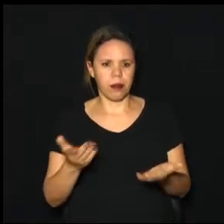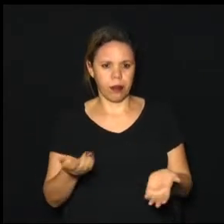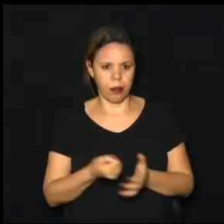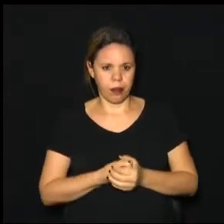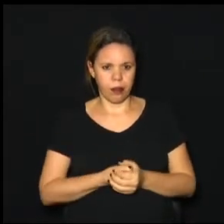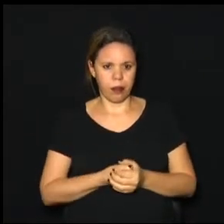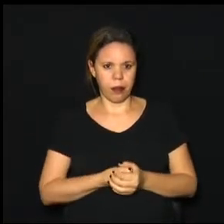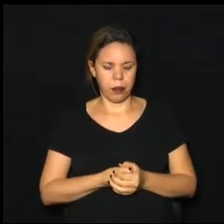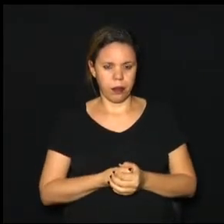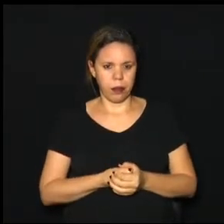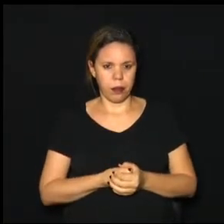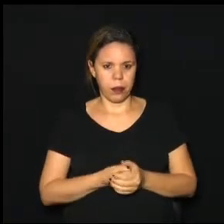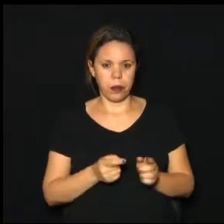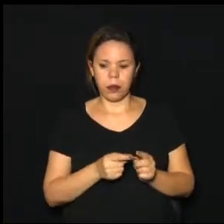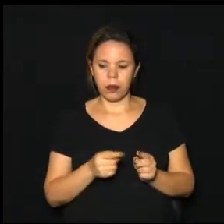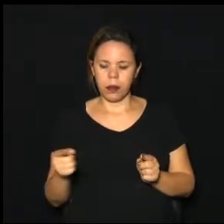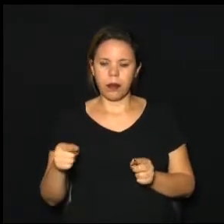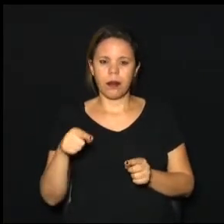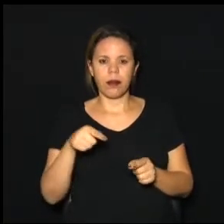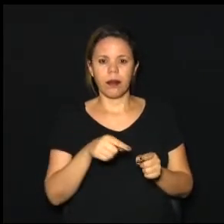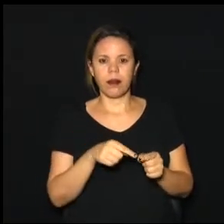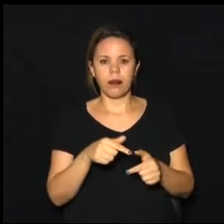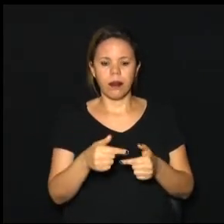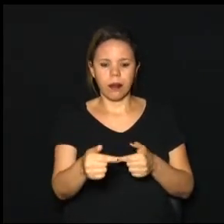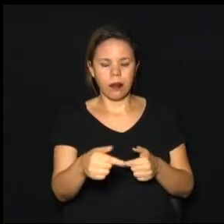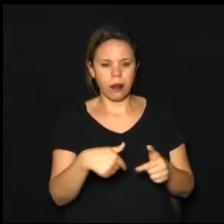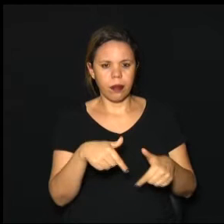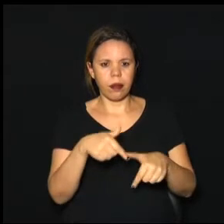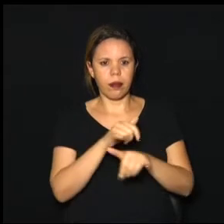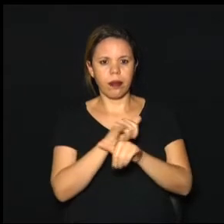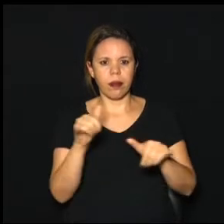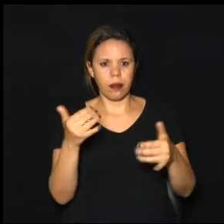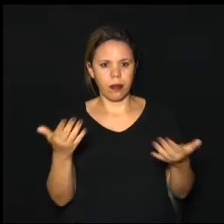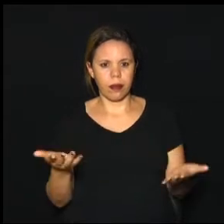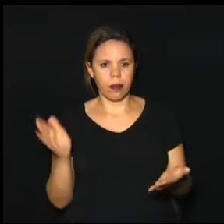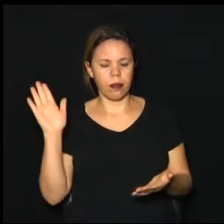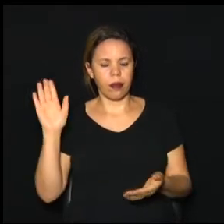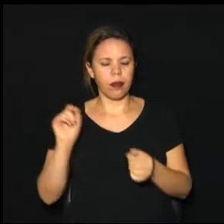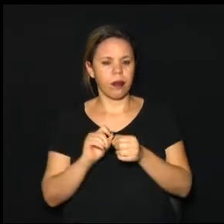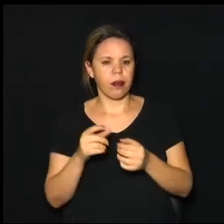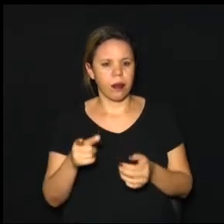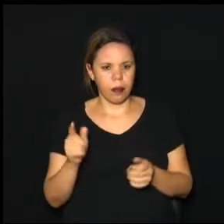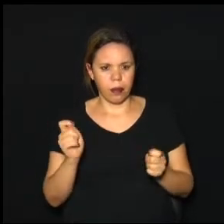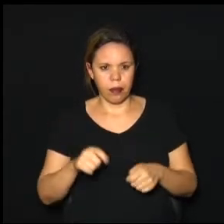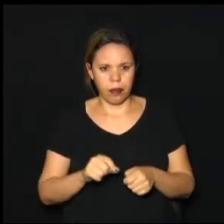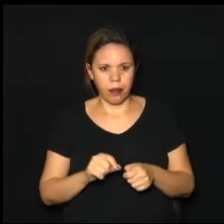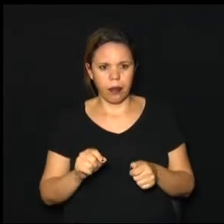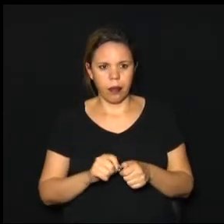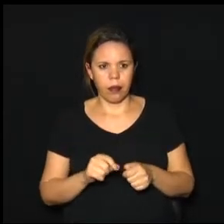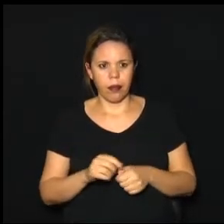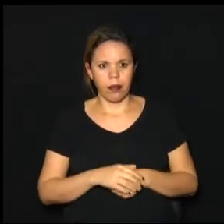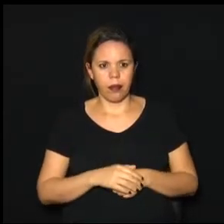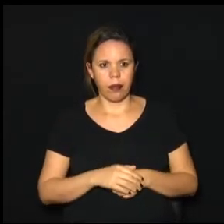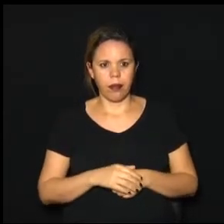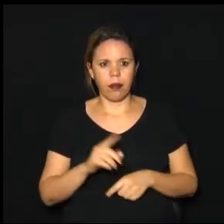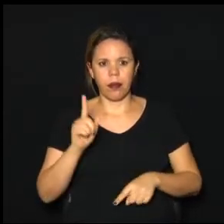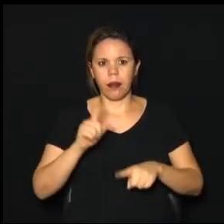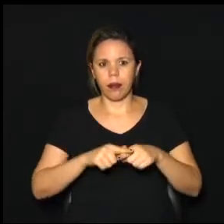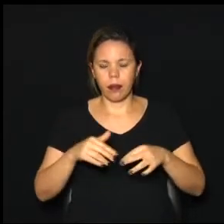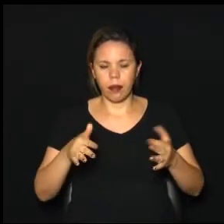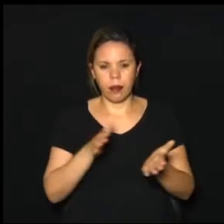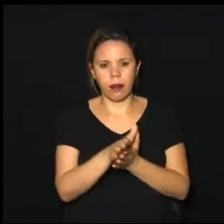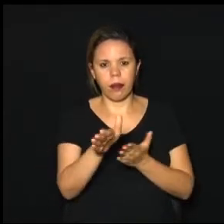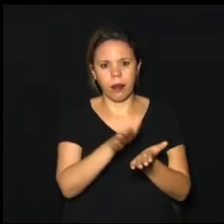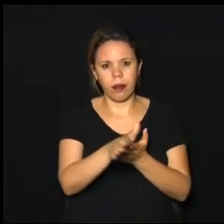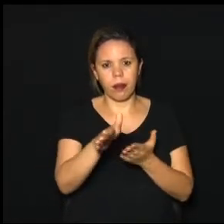fazer durante o seu período de campanha eleitoral? Você vai poder também fazer campanha por material gráfico,